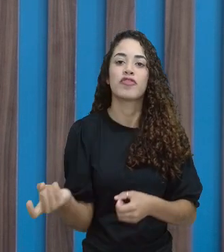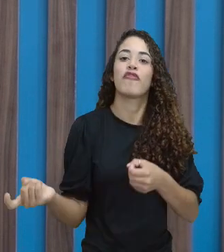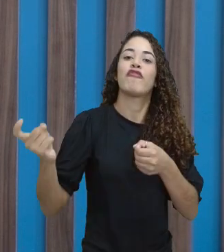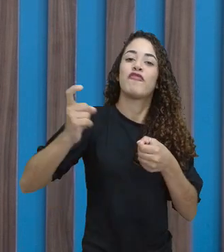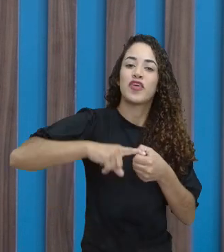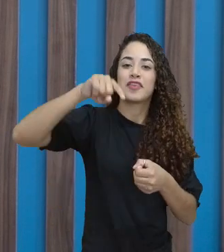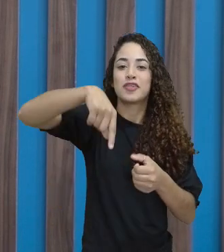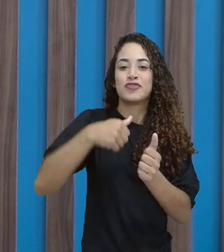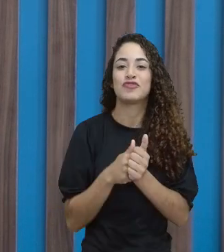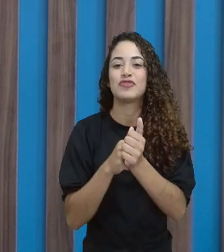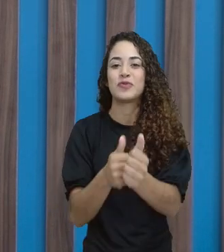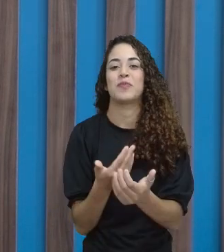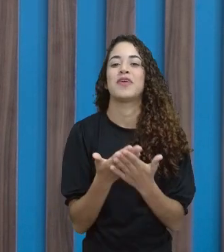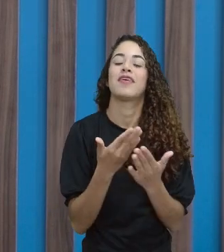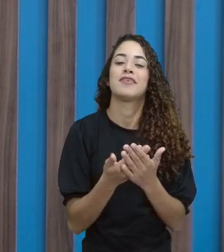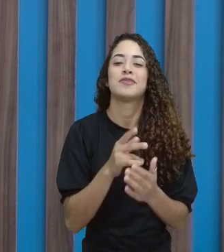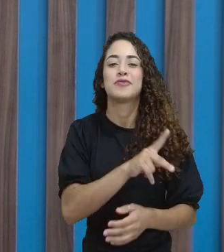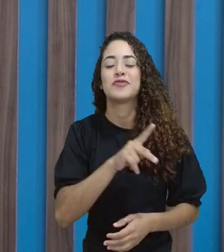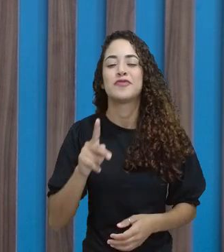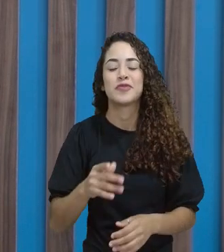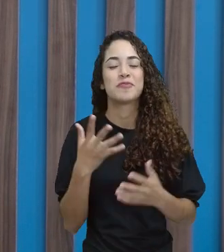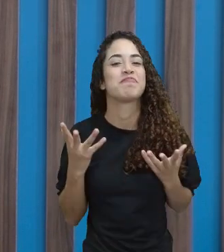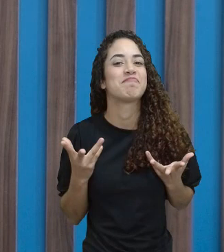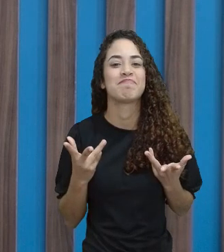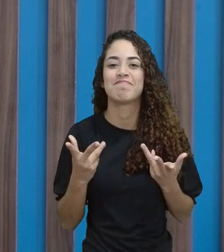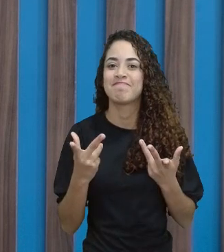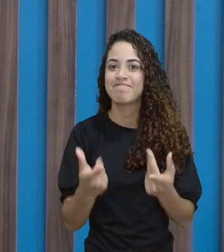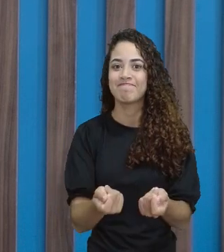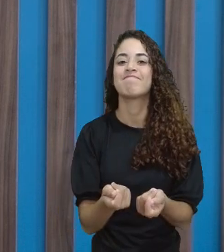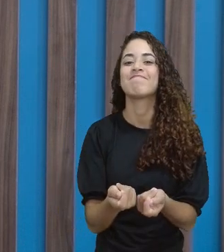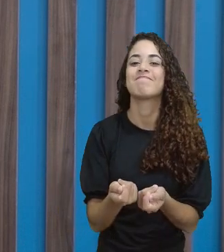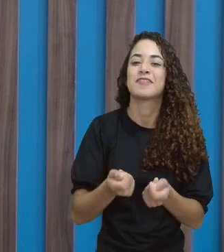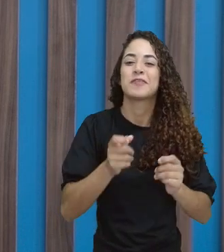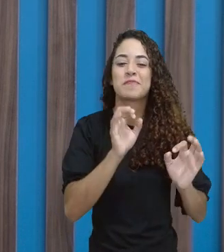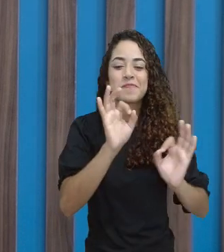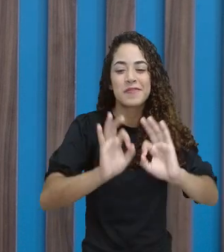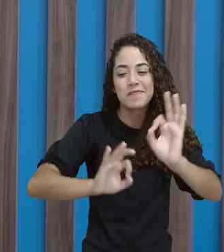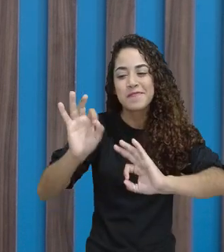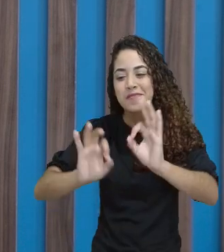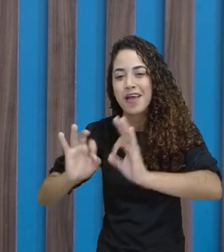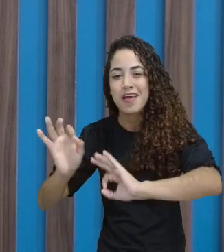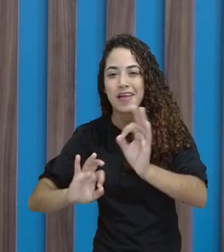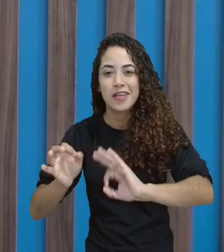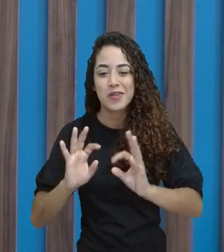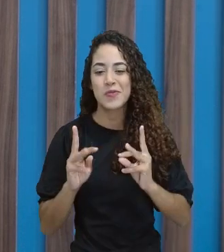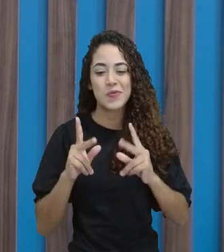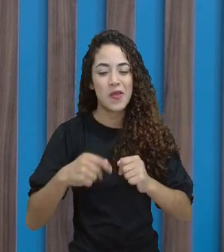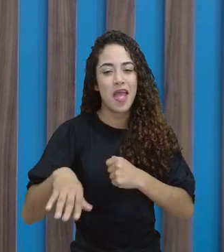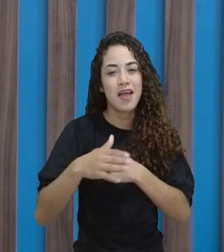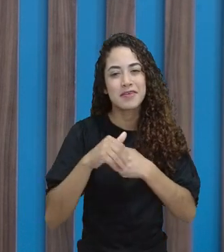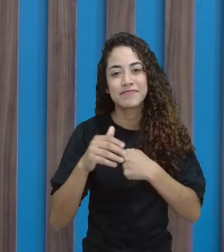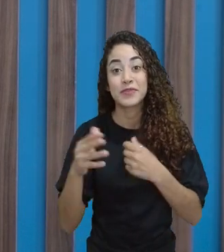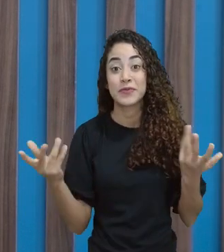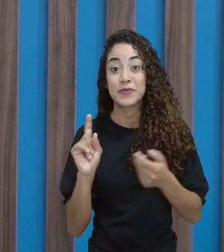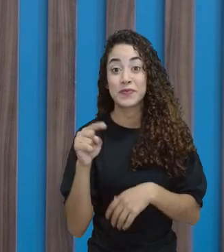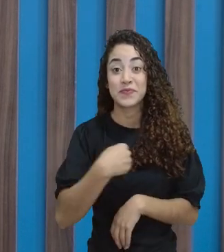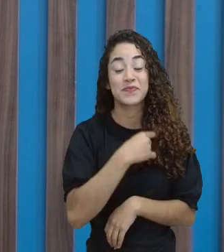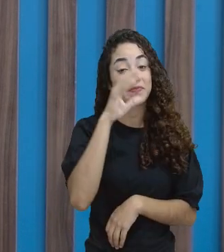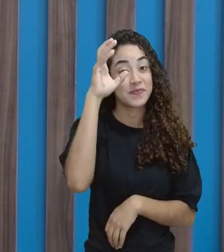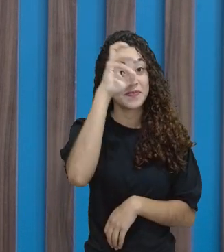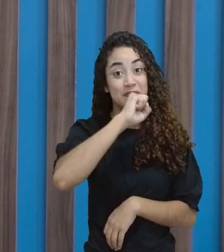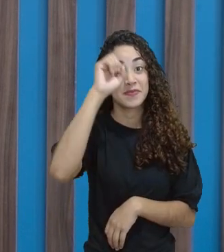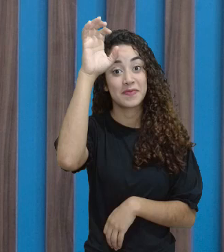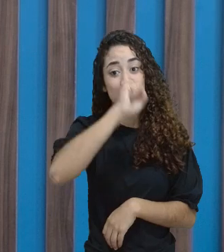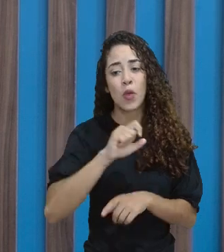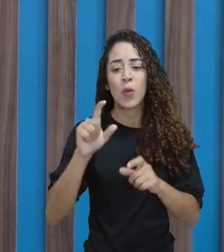aqui do professor Heleno, que está uma aula maravilhosa, preparada com todo aquele carinho e vamos aprender o que é que ele tem aqui para